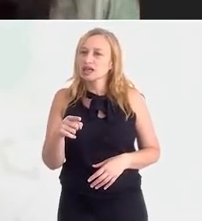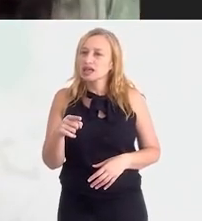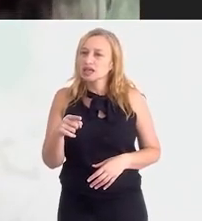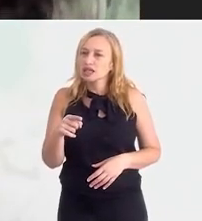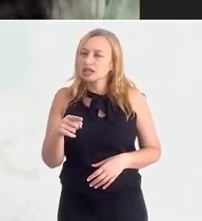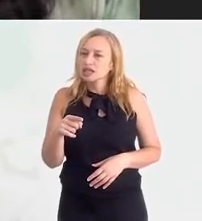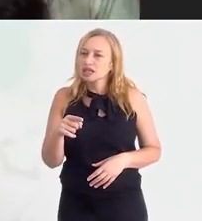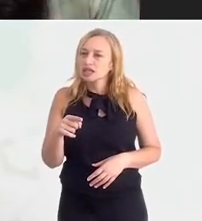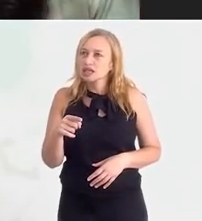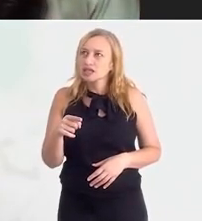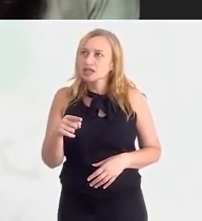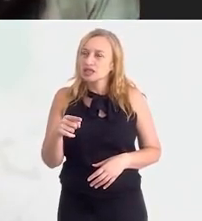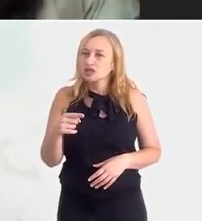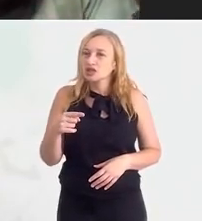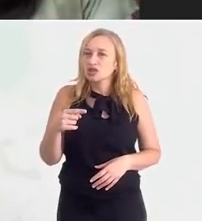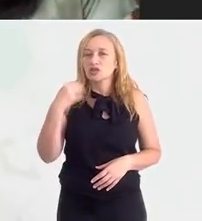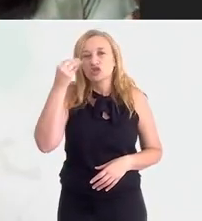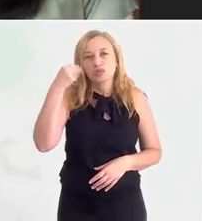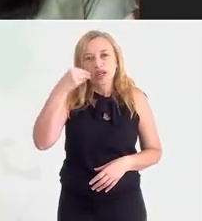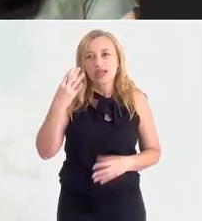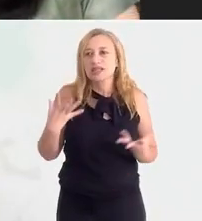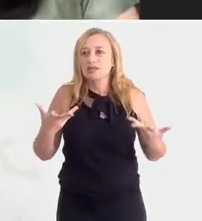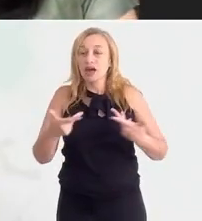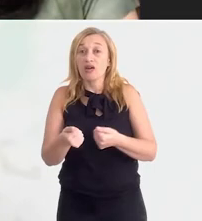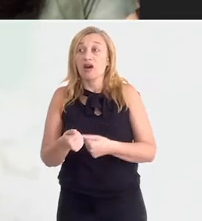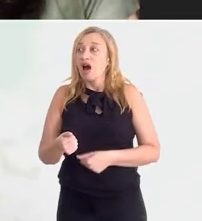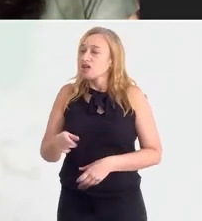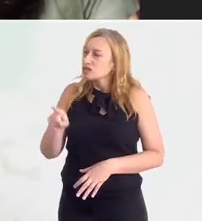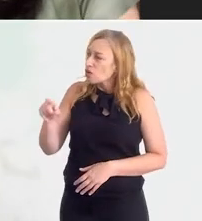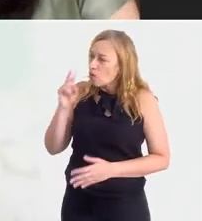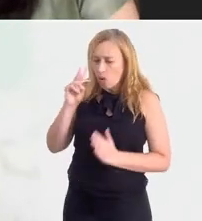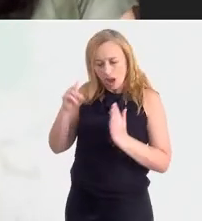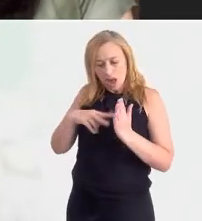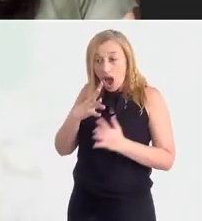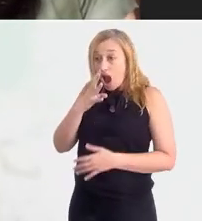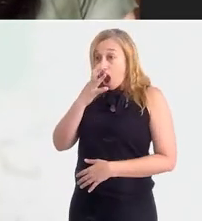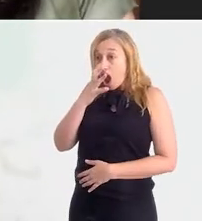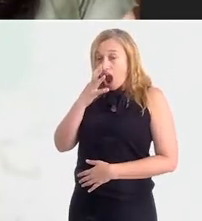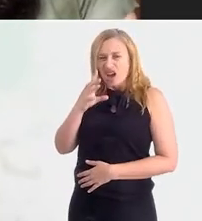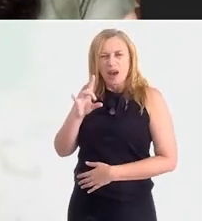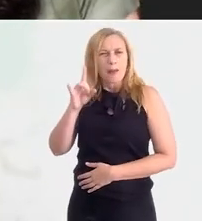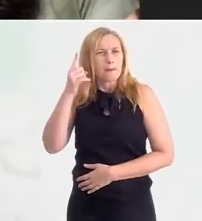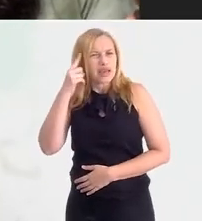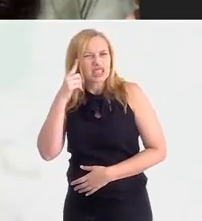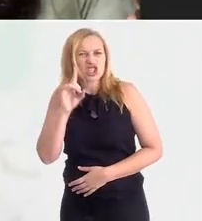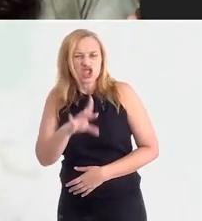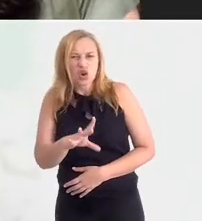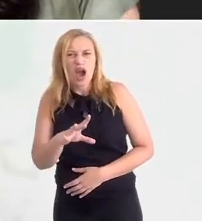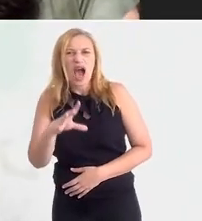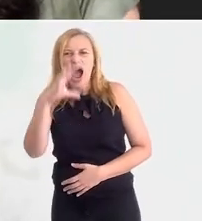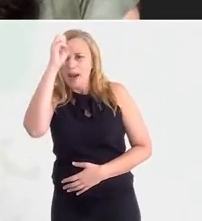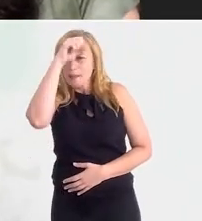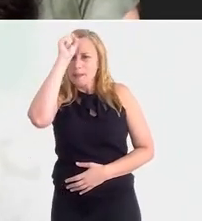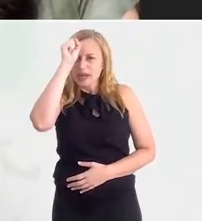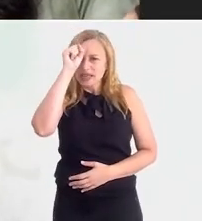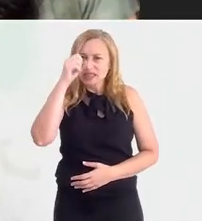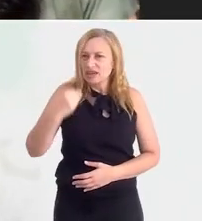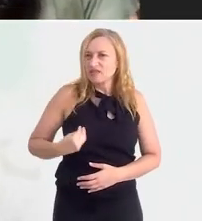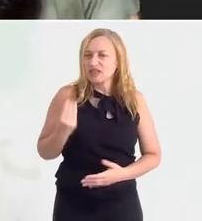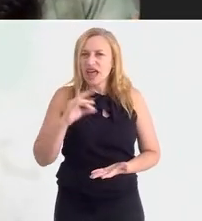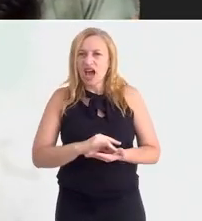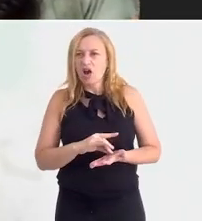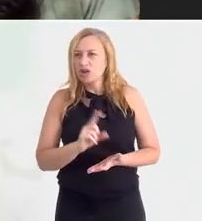muito, que tenha te passado uma lição, assim, que você falou, caramba, porque às vezes a gente acha que só aprende na vida real, mas a gente aprende muito